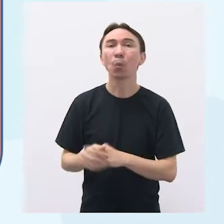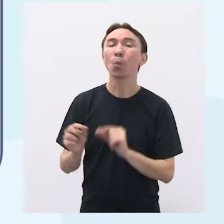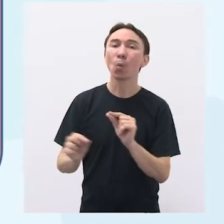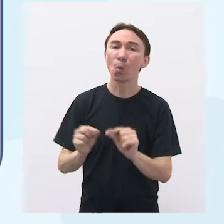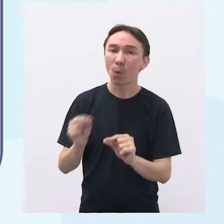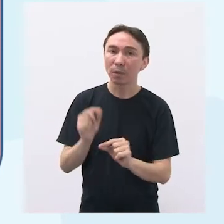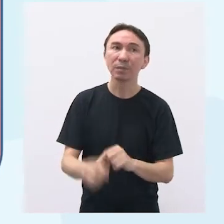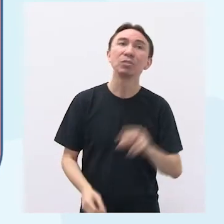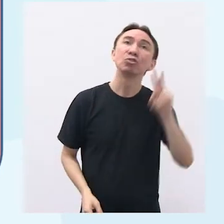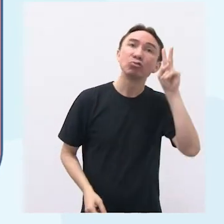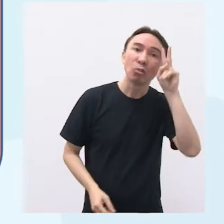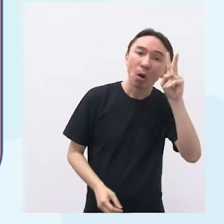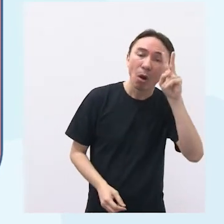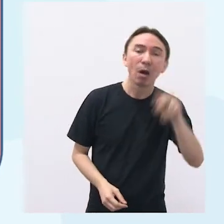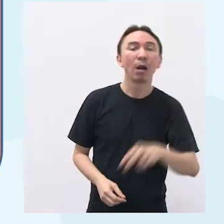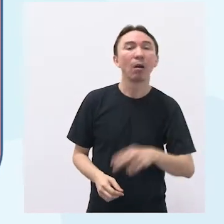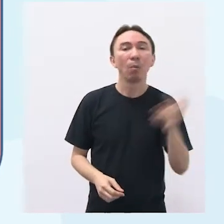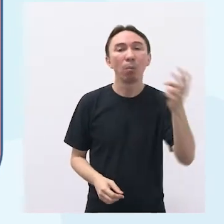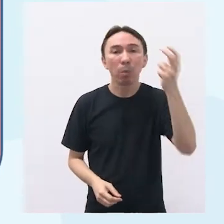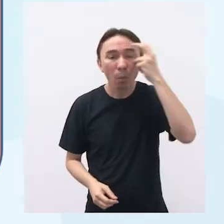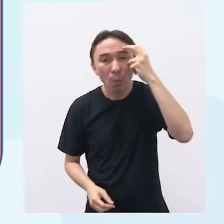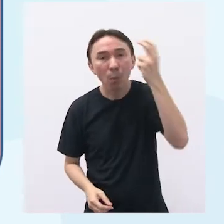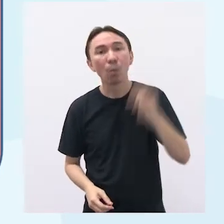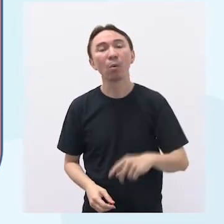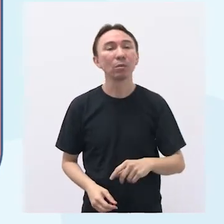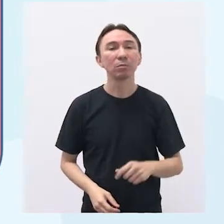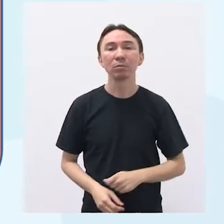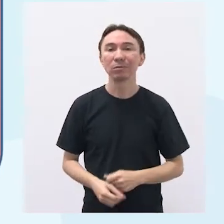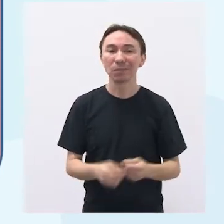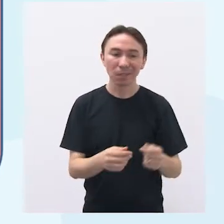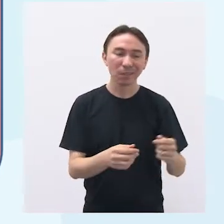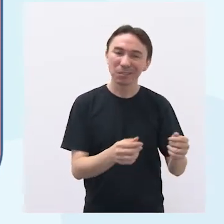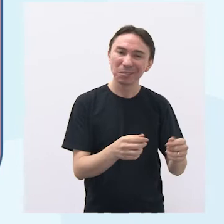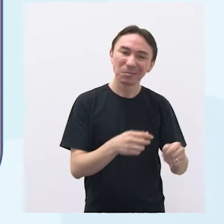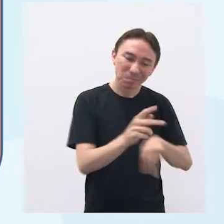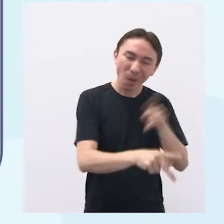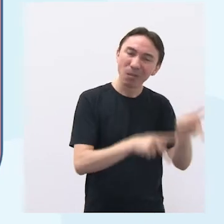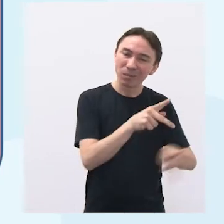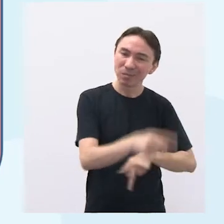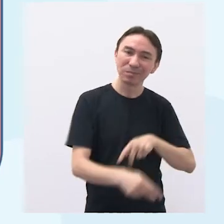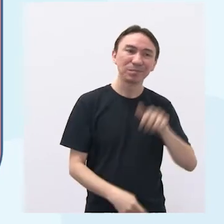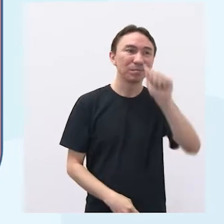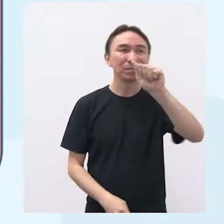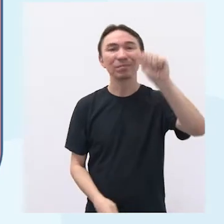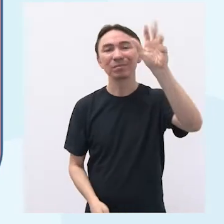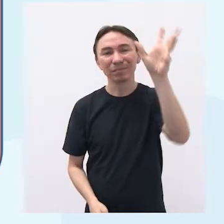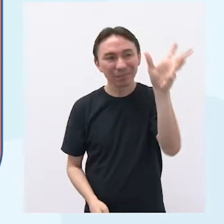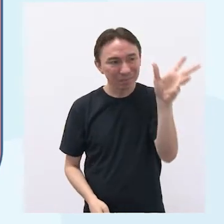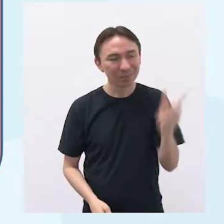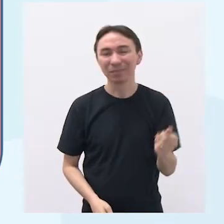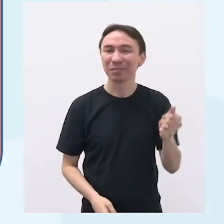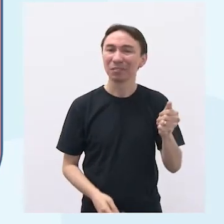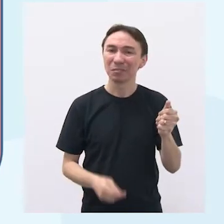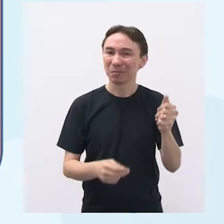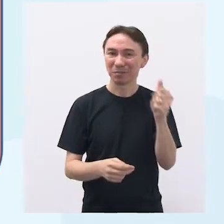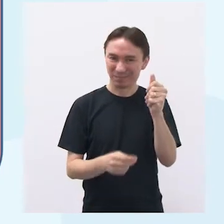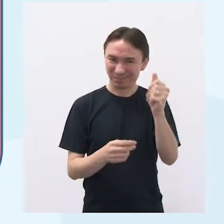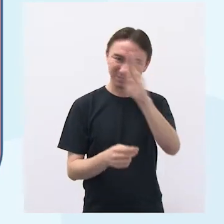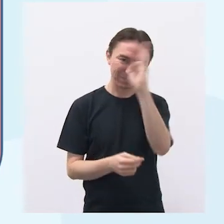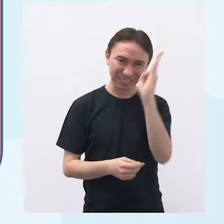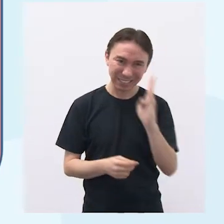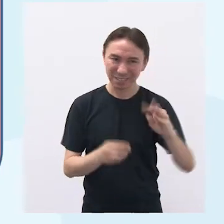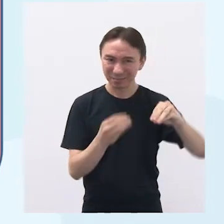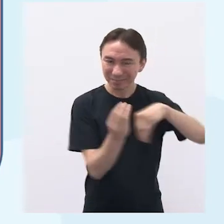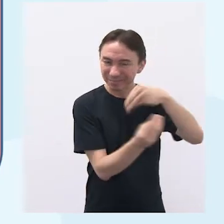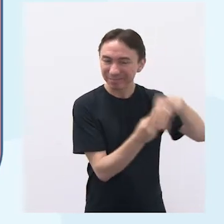e da cultura de povos afro-brasileiros, como eu disse, da história da África,